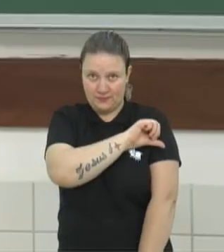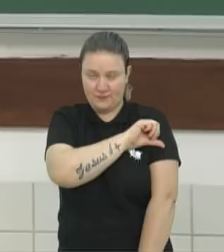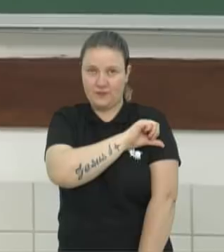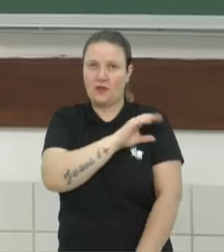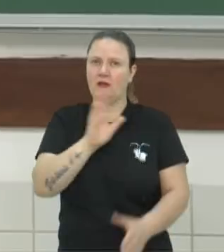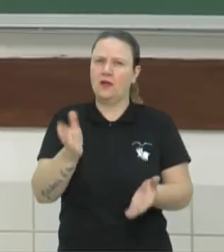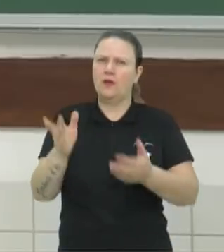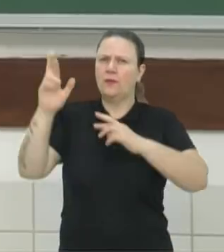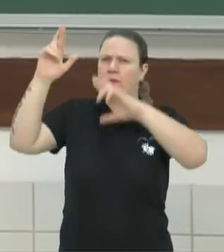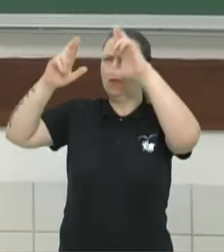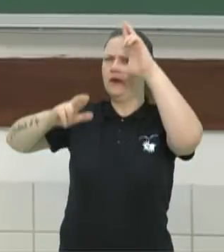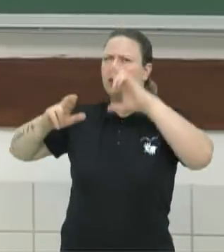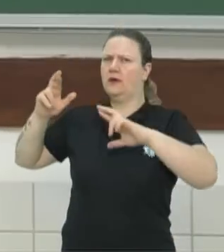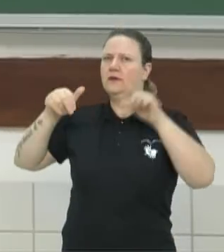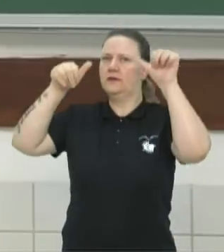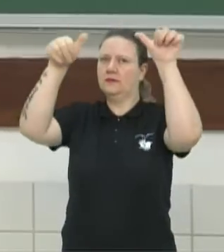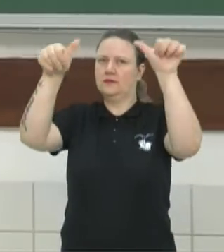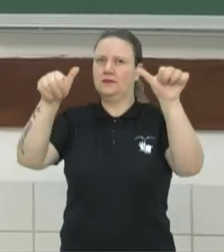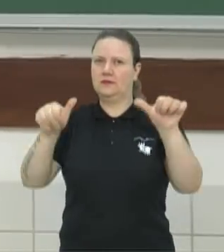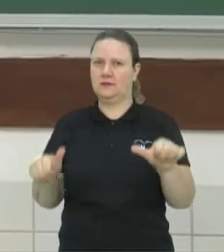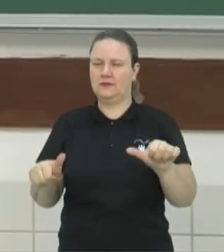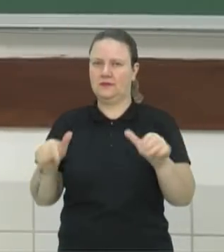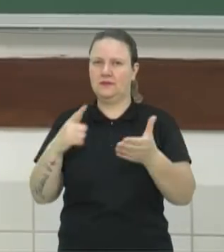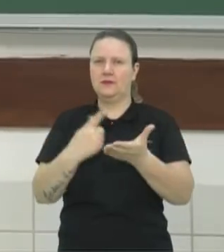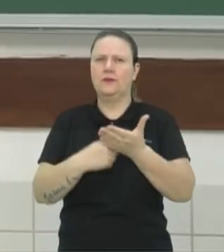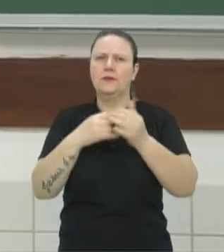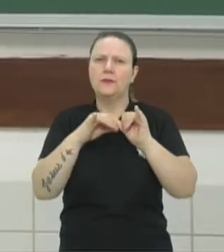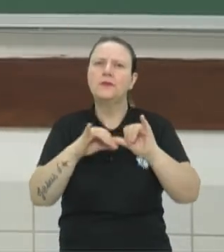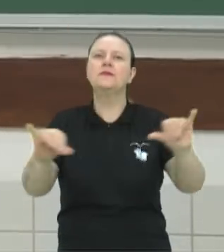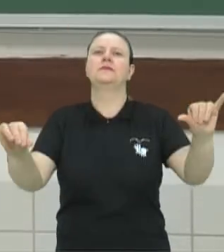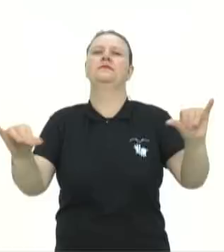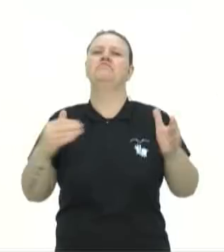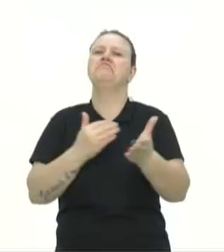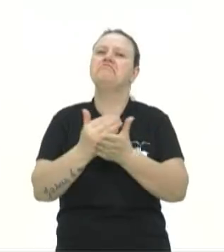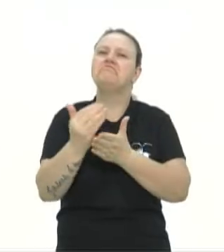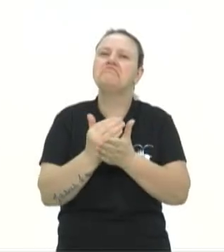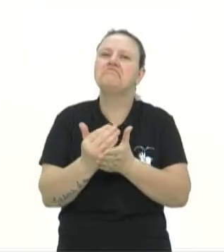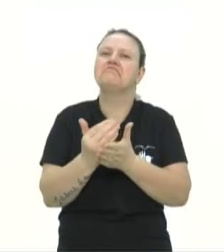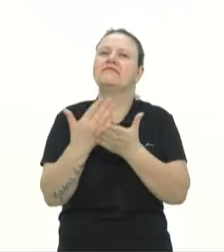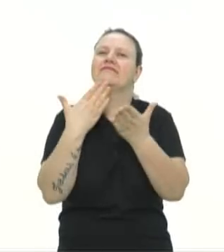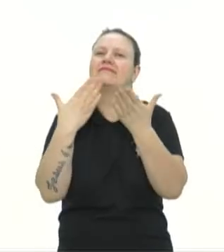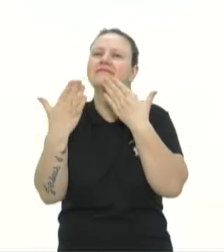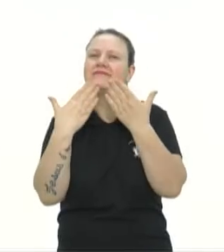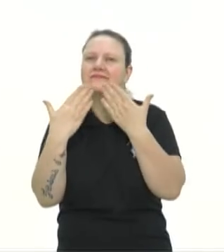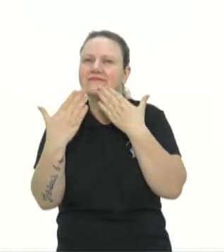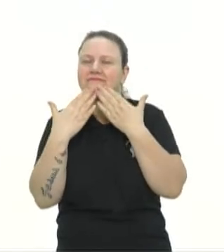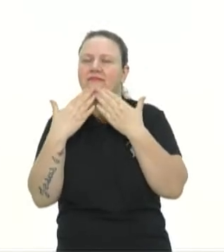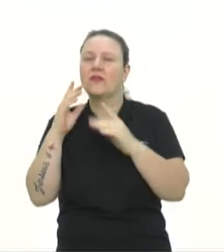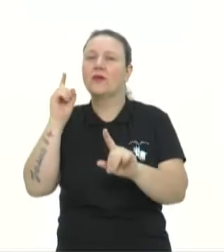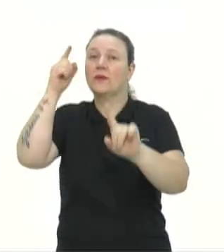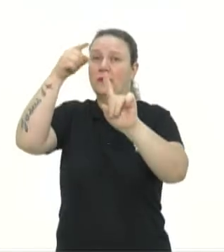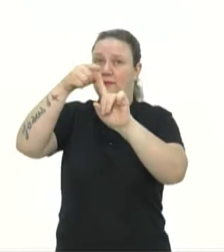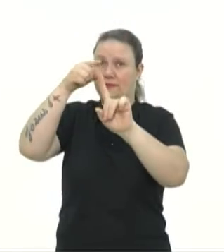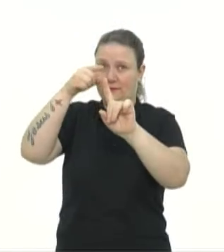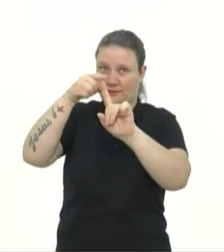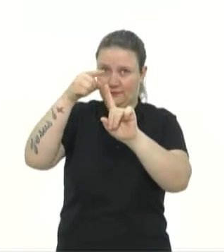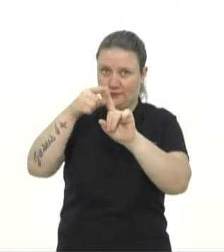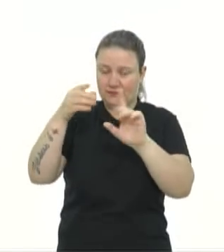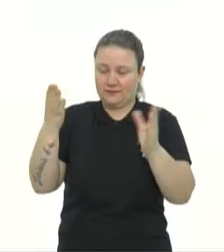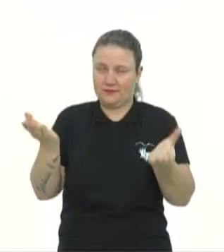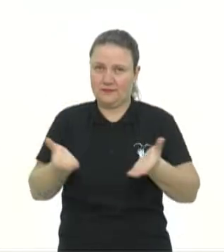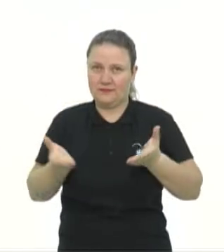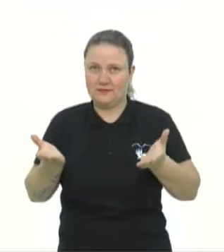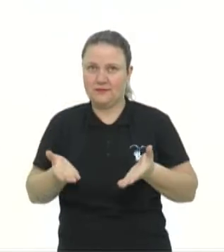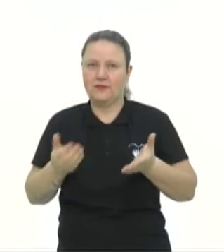cartaz de campanha. Mas vamos iniciar a nossa conversa? Os objetivos da aula de hoje são verificar as características do